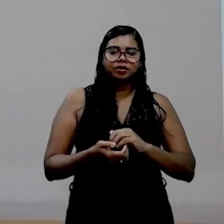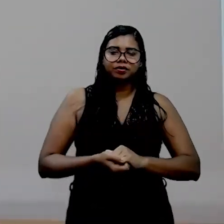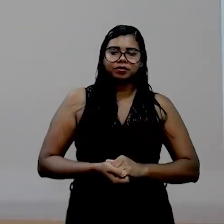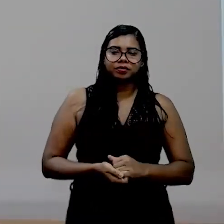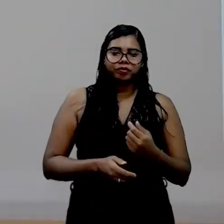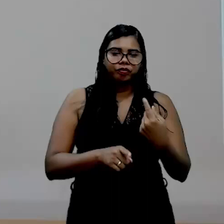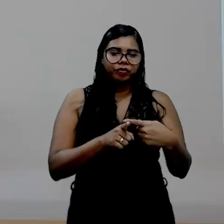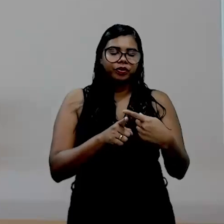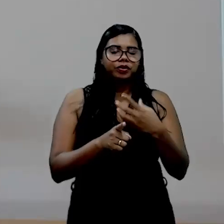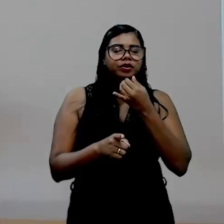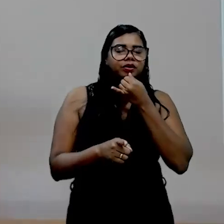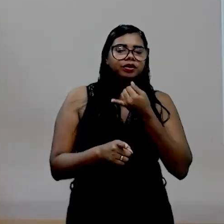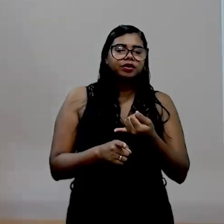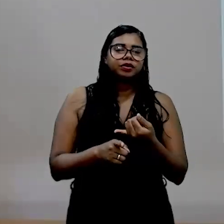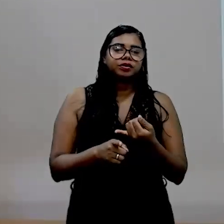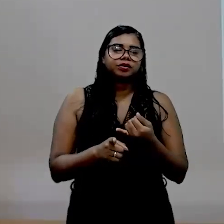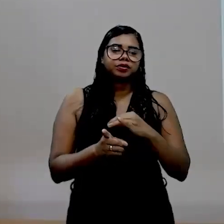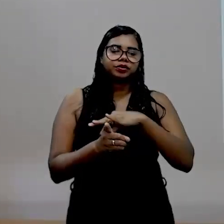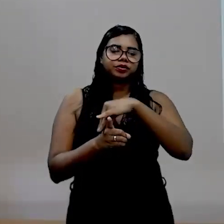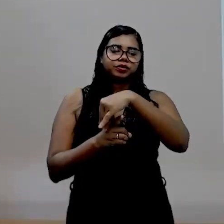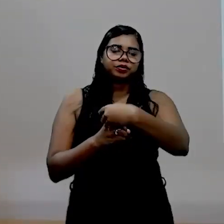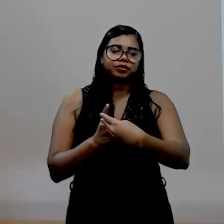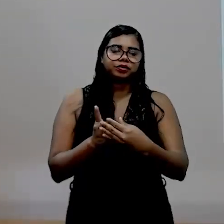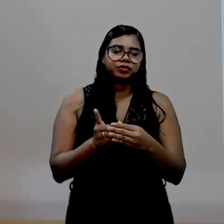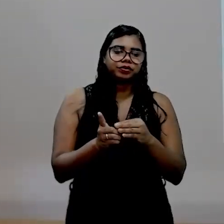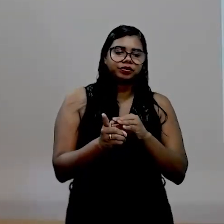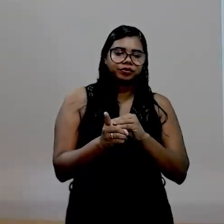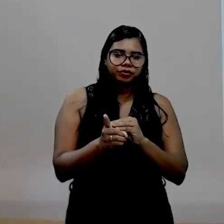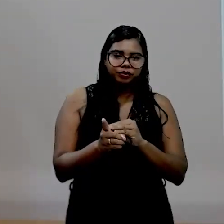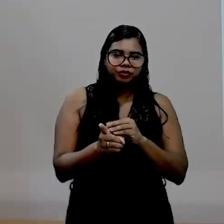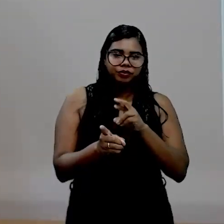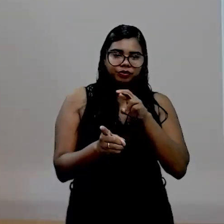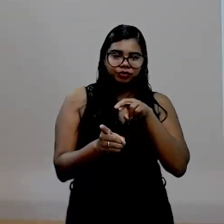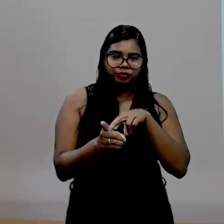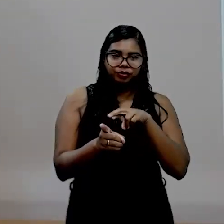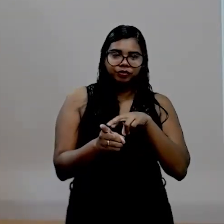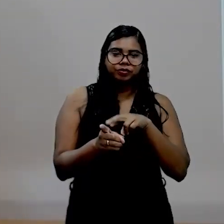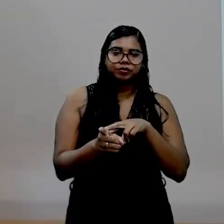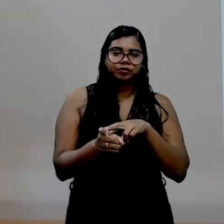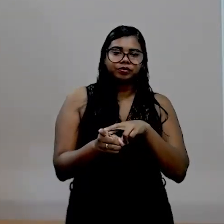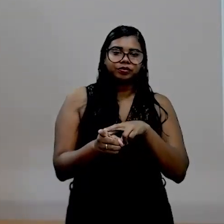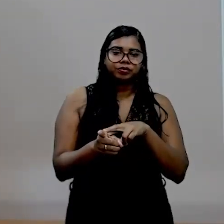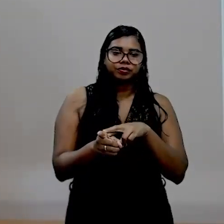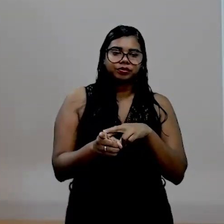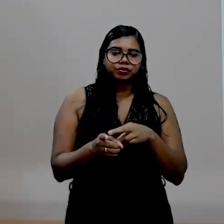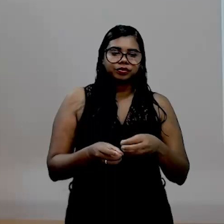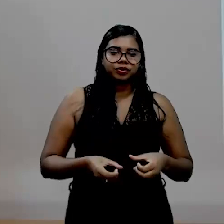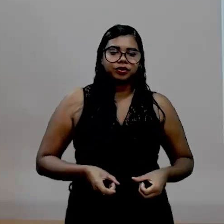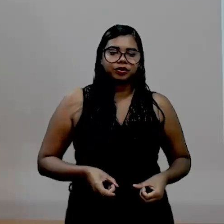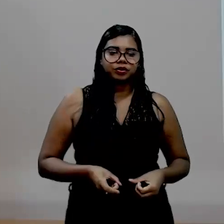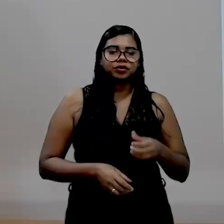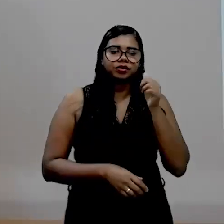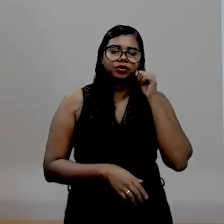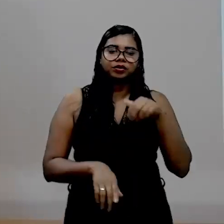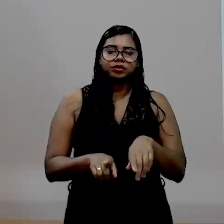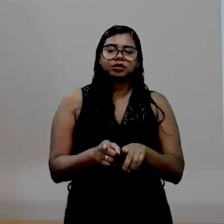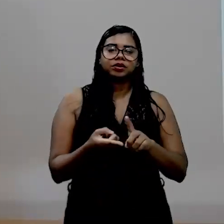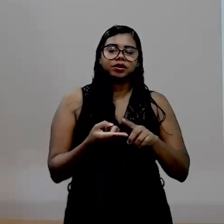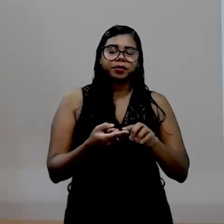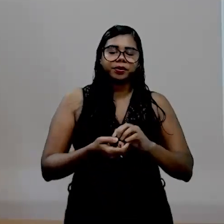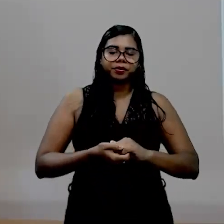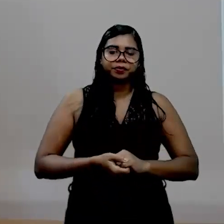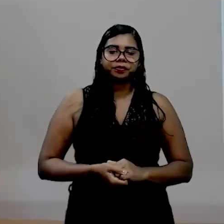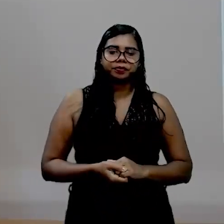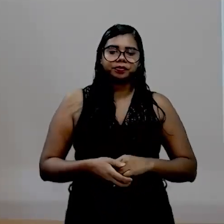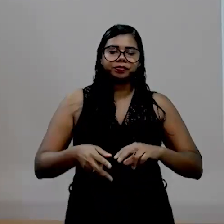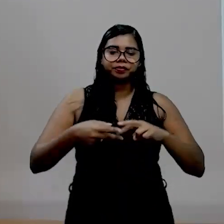a próstata, embriologicamente, ela é o útero da mulher. São iguais. Embriologicamente falando,